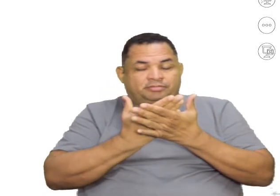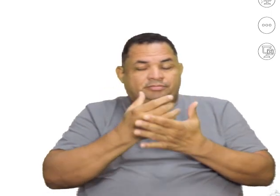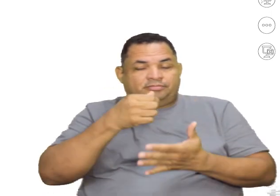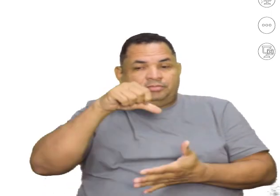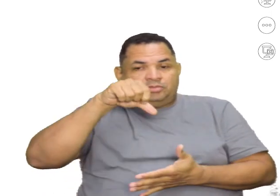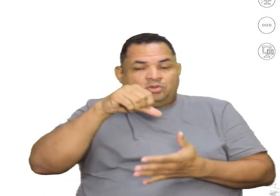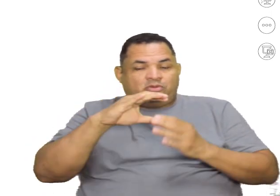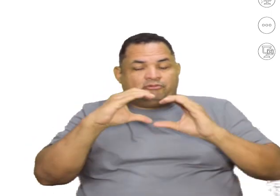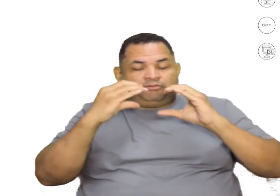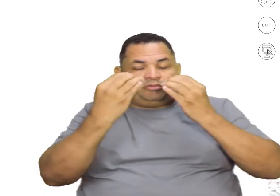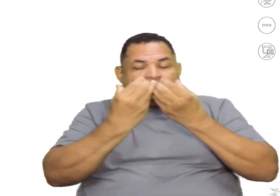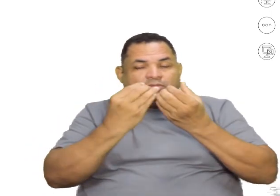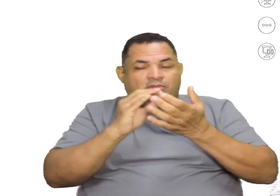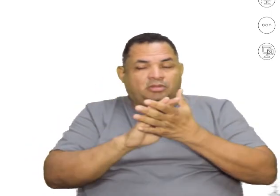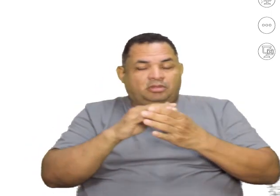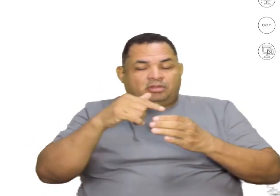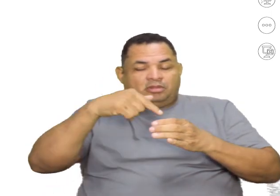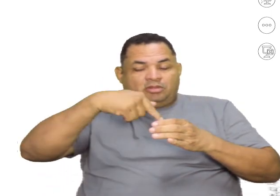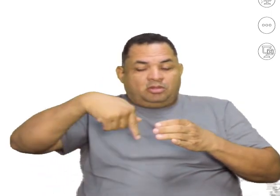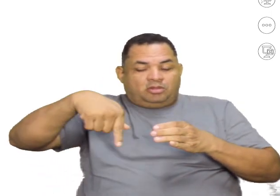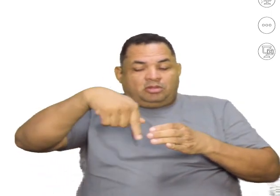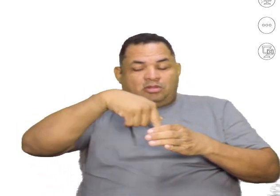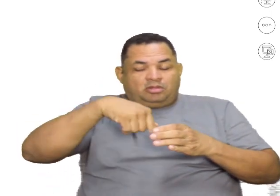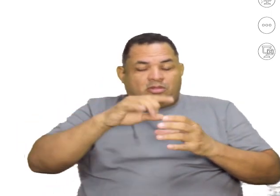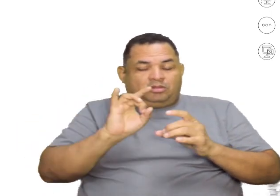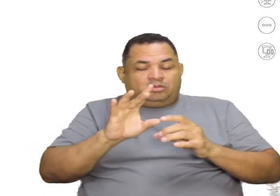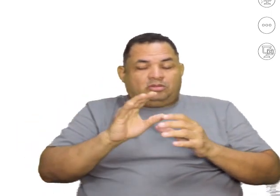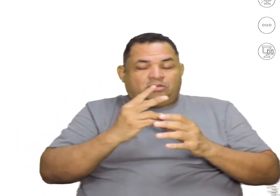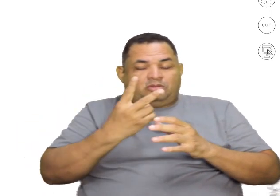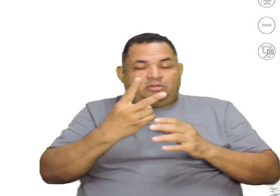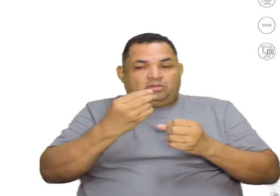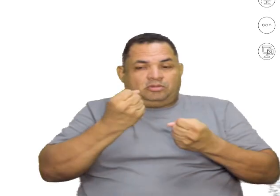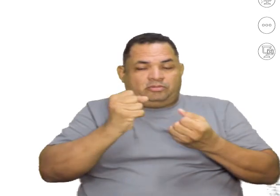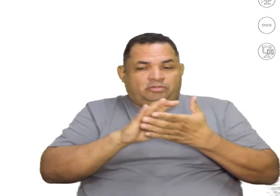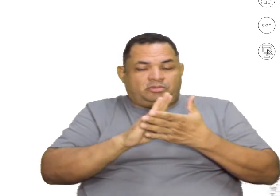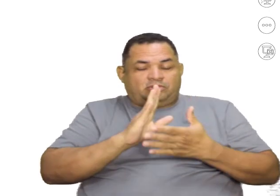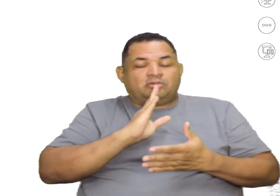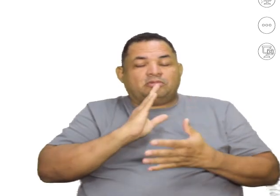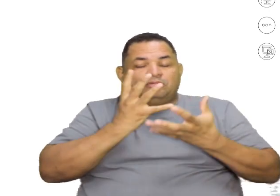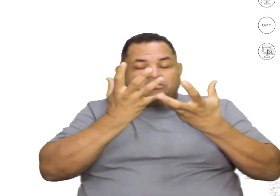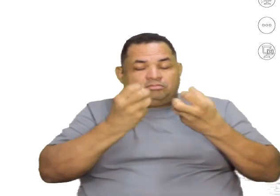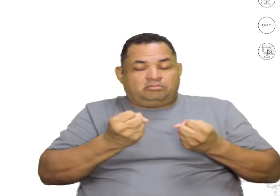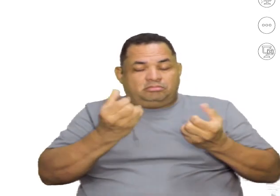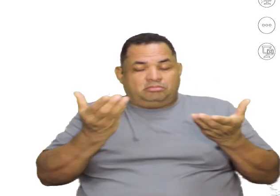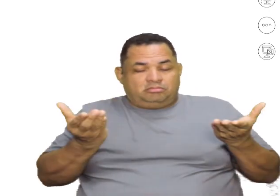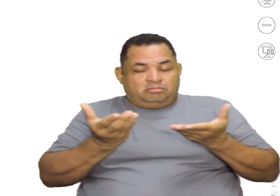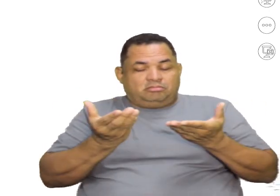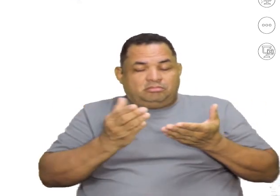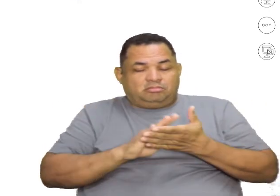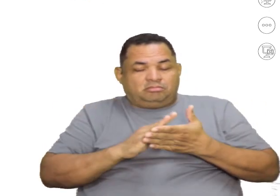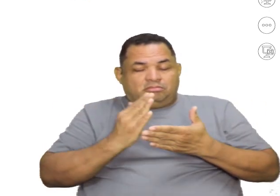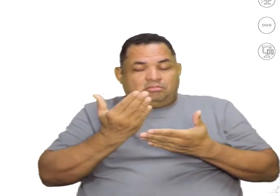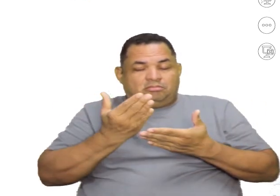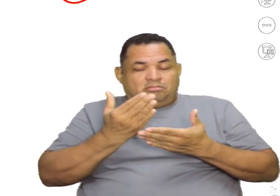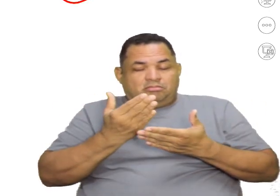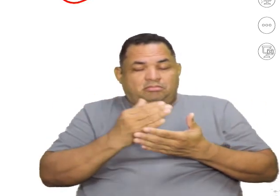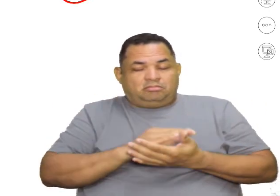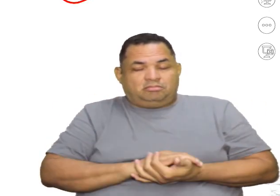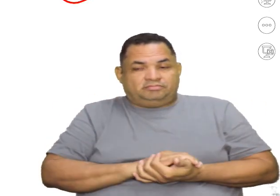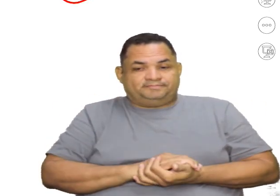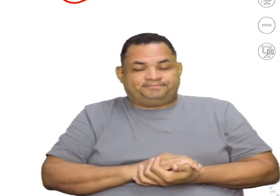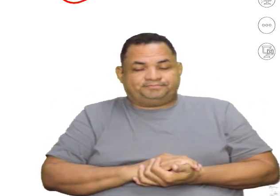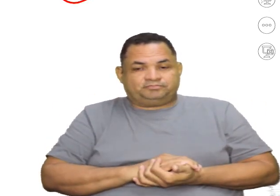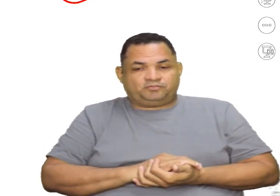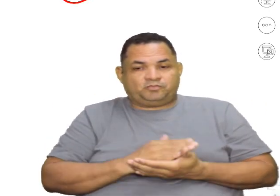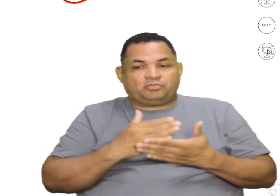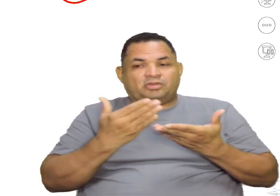9 comunidades quilombolas, mas apenas 2 foram reconhecidas até agora. E uma está em processo de